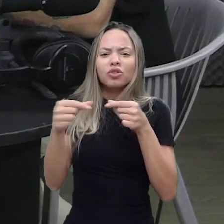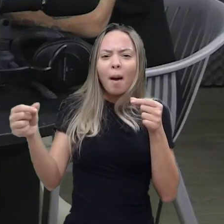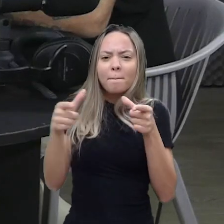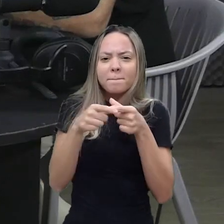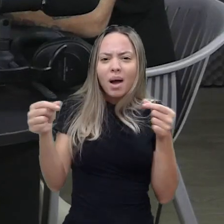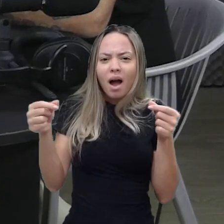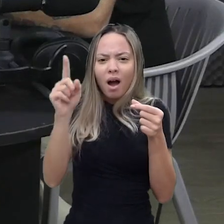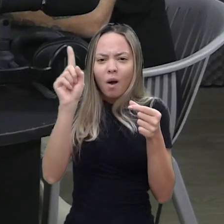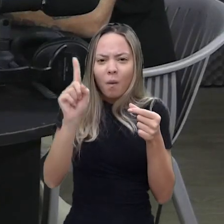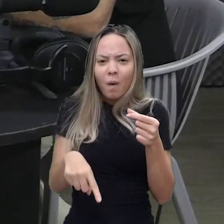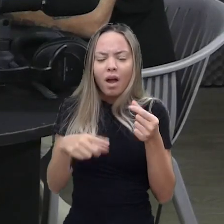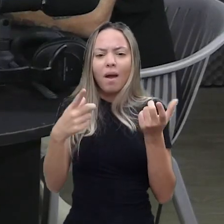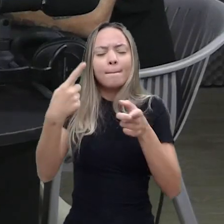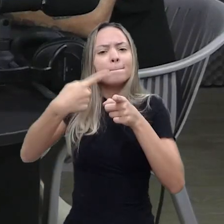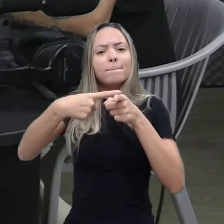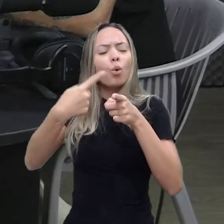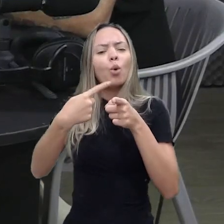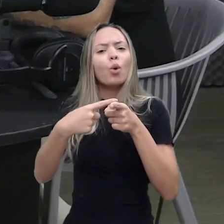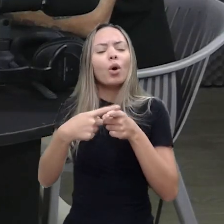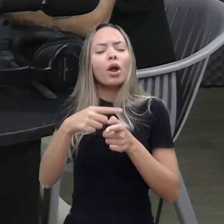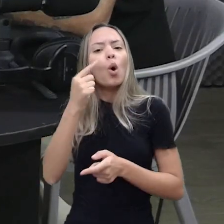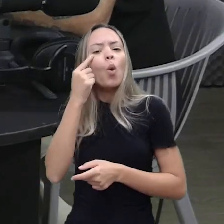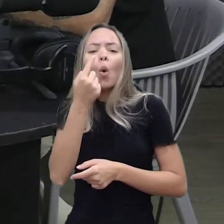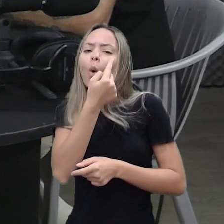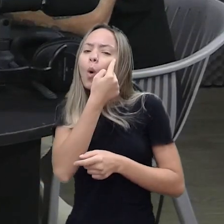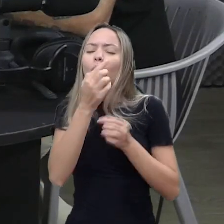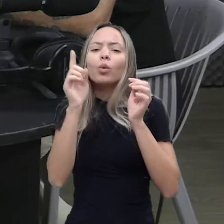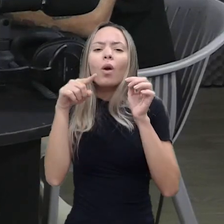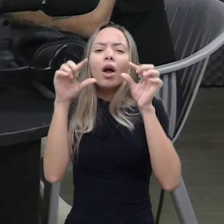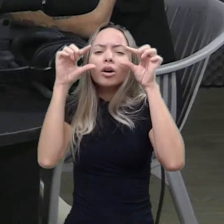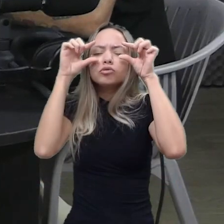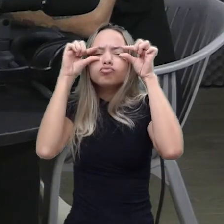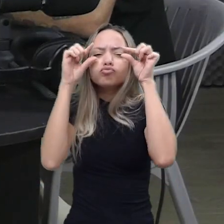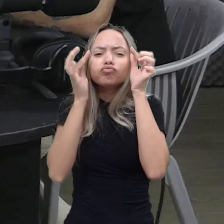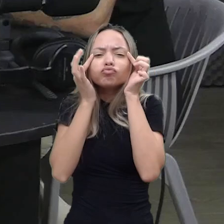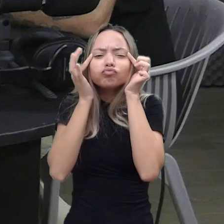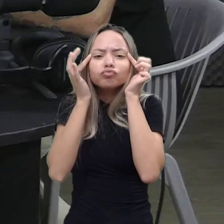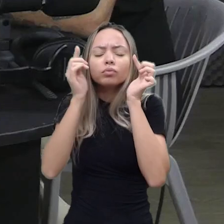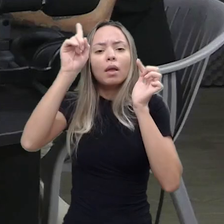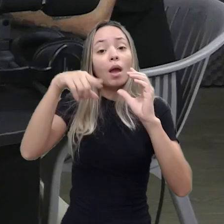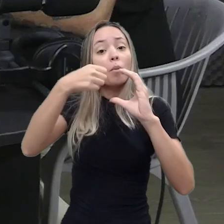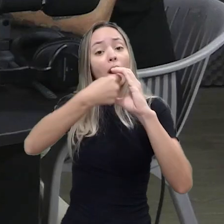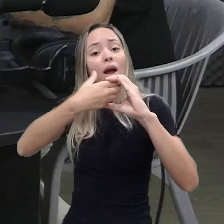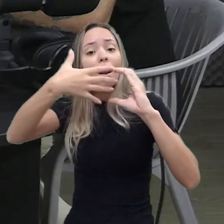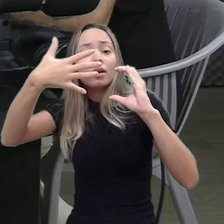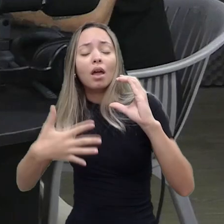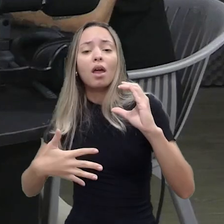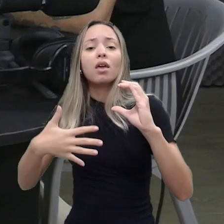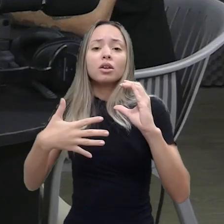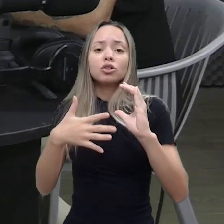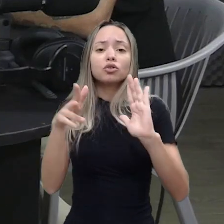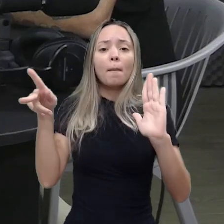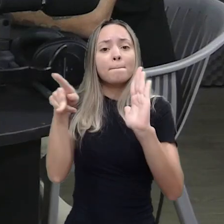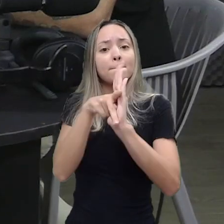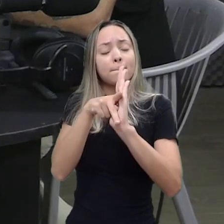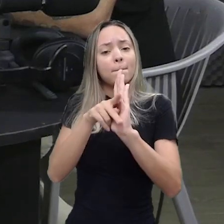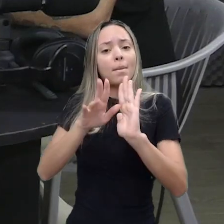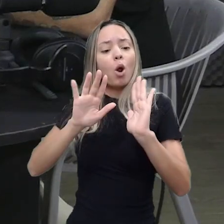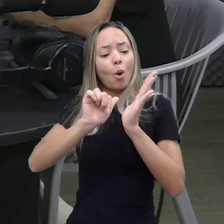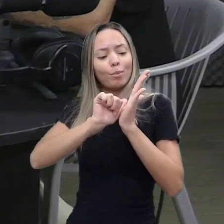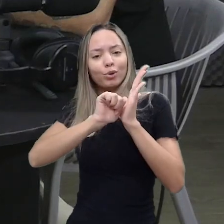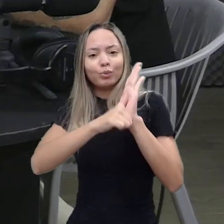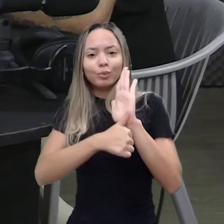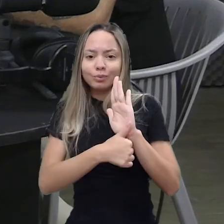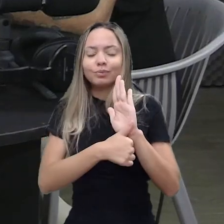né? Porque o olho dela é tão puxadinho, né? Então, assim, é uma característica fenótipa, né, da trissomia 21. E